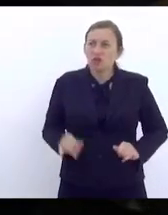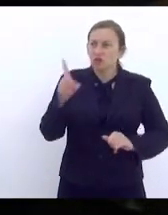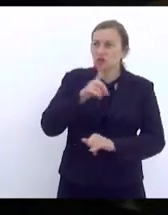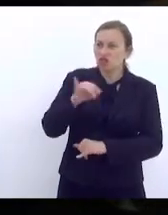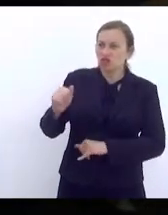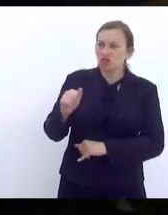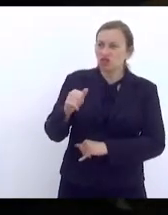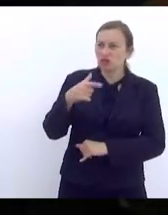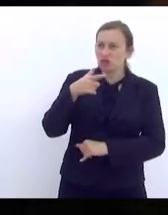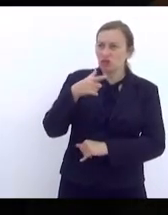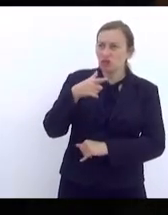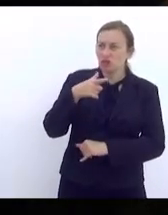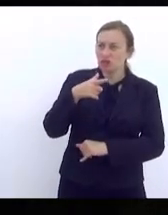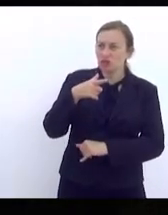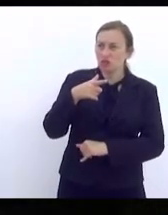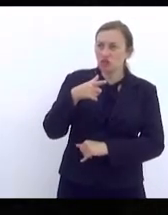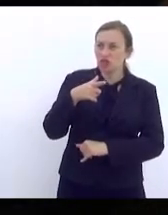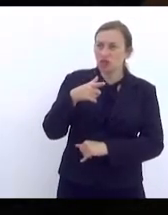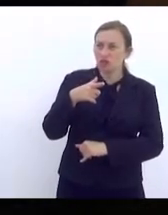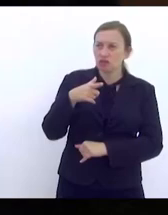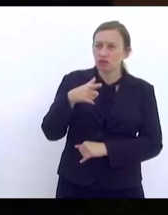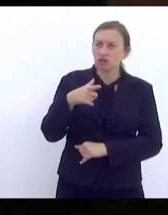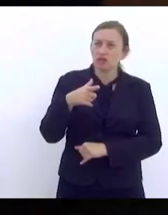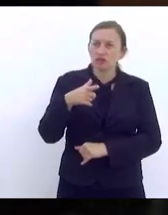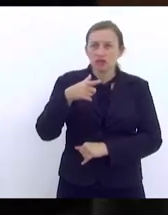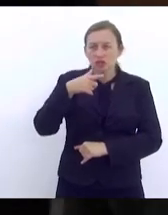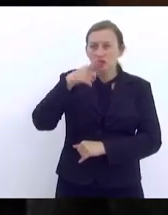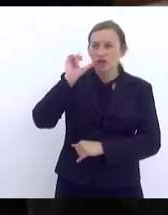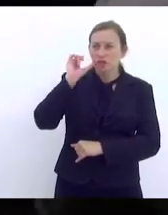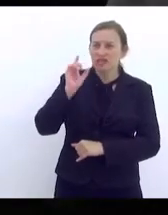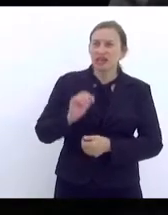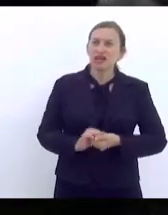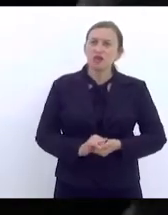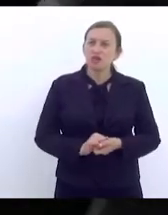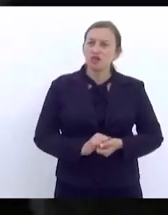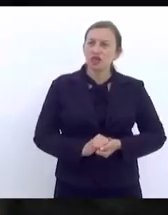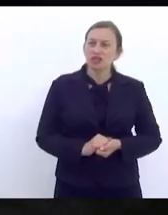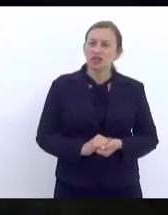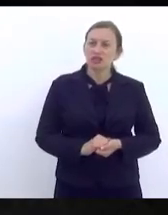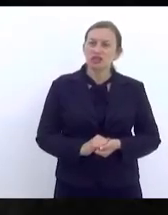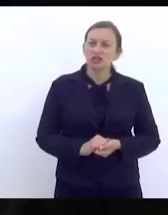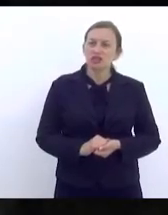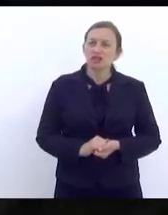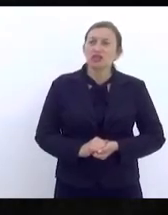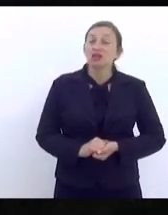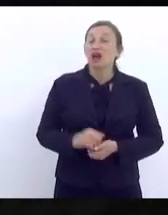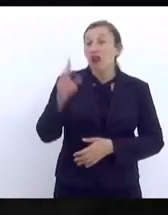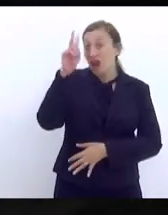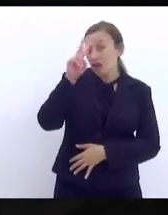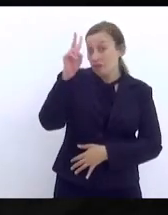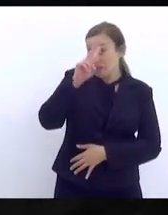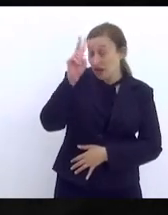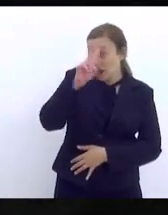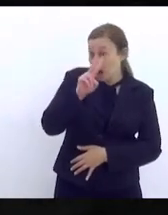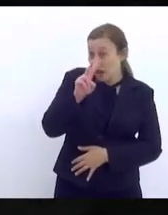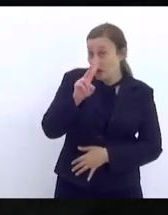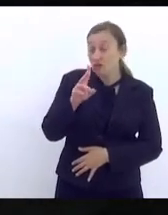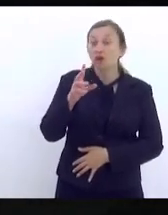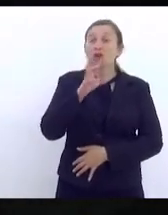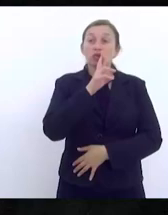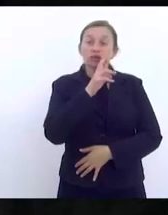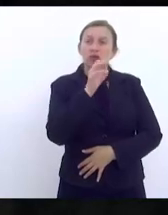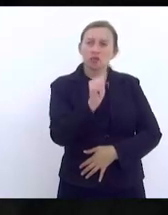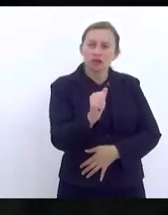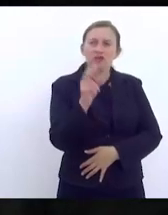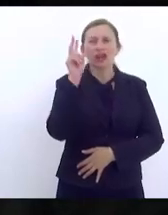mas eu gostaria de fazer uma lembrança que é muito pertinente o Rodrigo Amorim